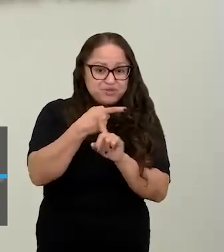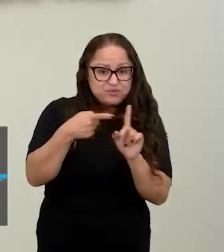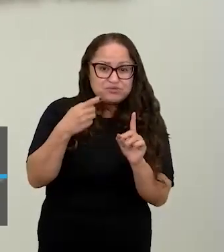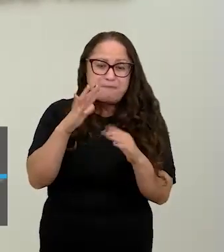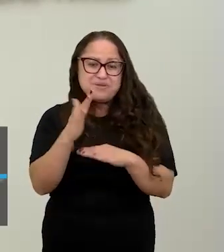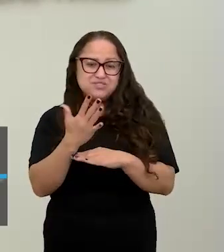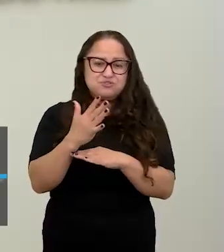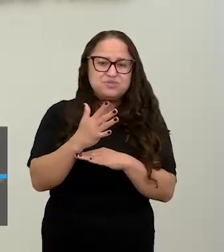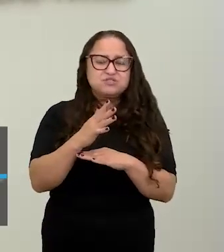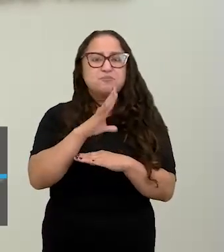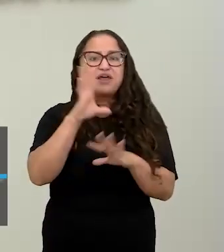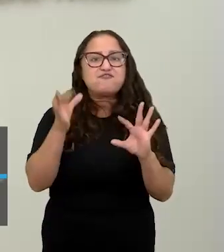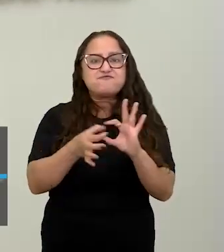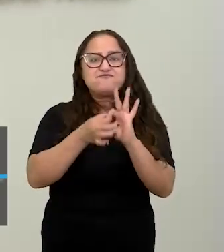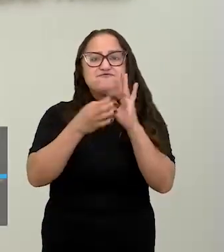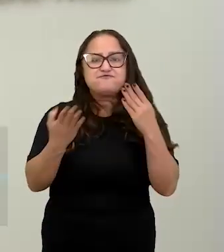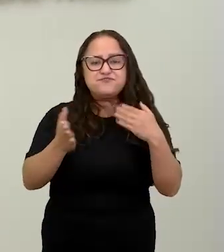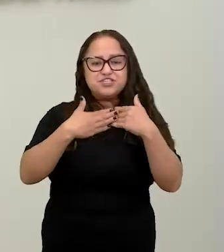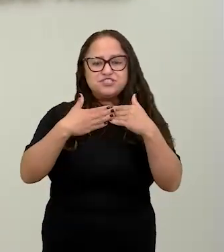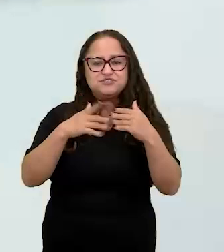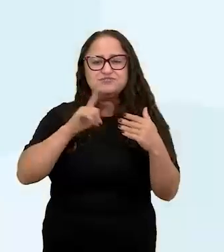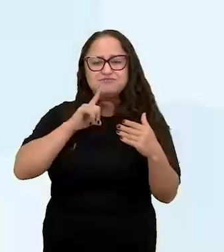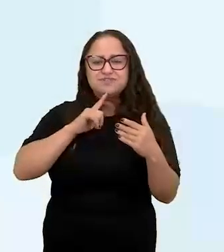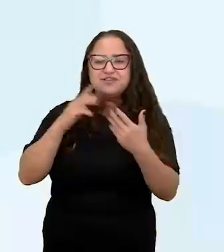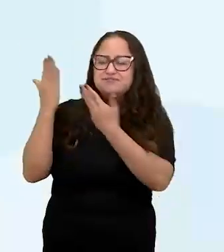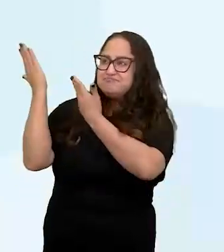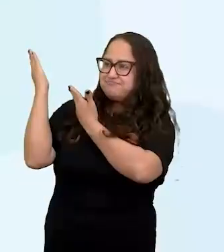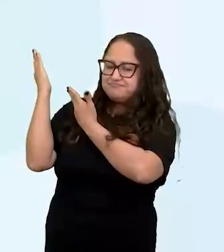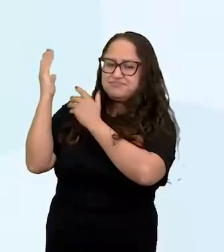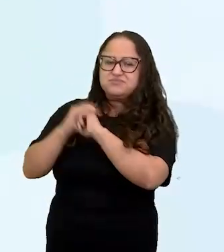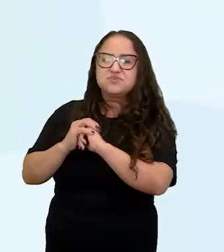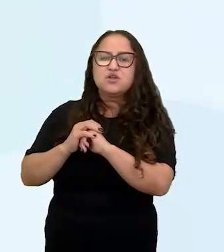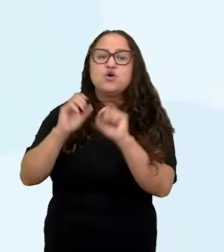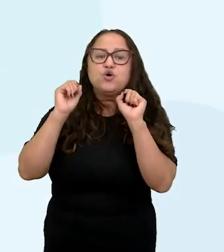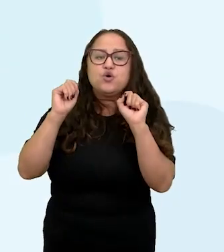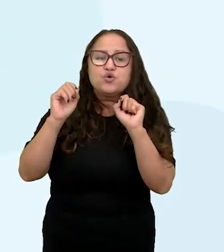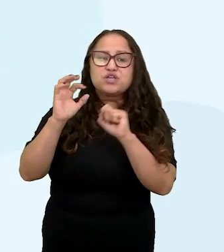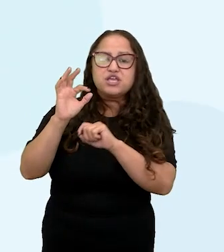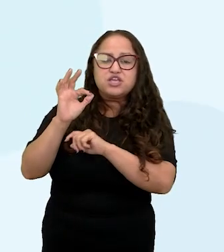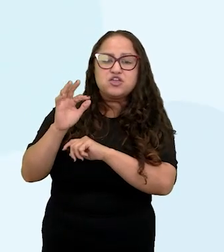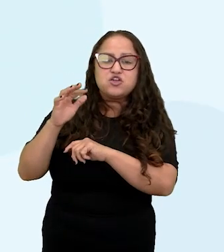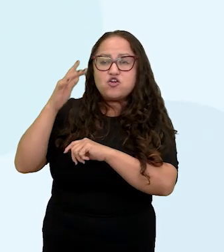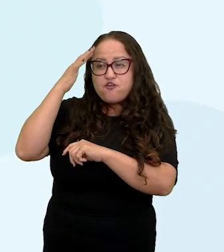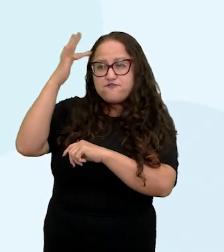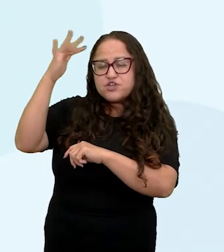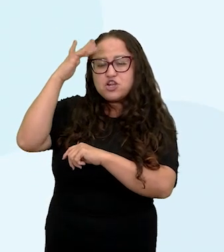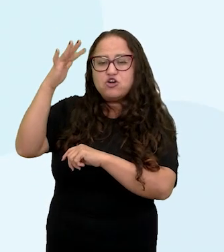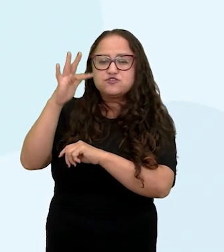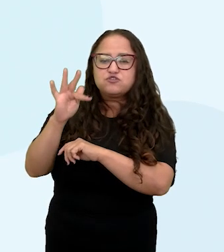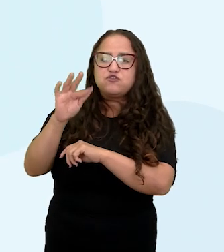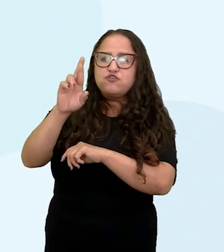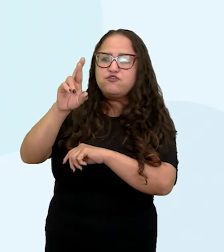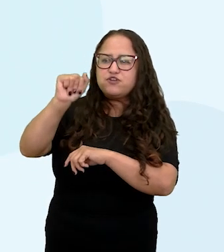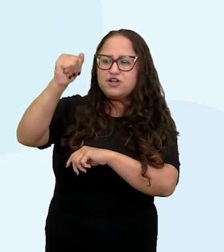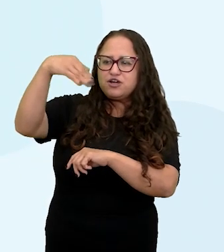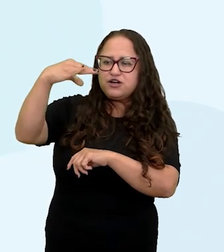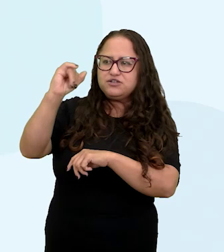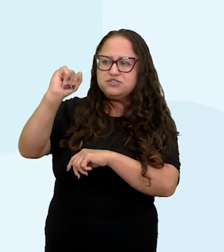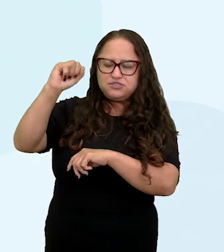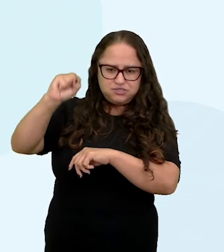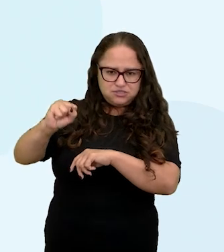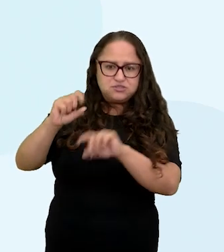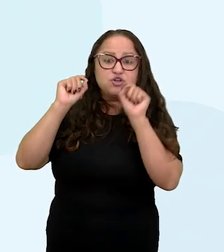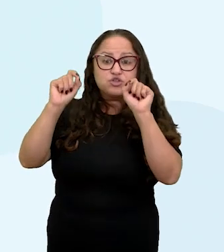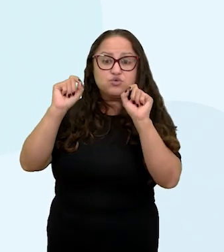para a gente conseguir amarrar, vai aparecer aí na tela para vocês, né? Que o filósofo francês, né? O Francis Wolff, ele vai falar o seguinte, que